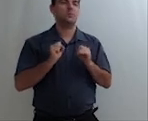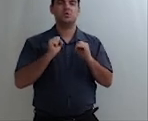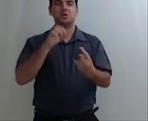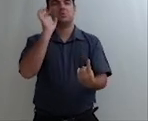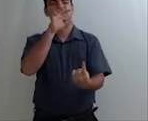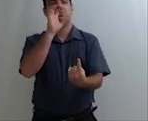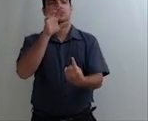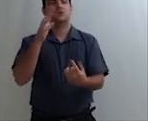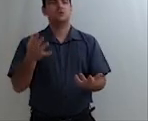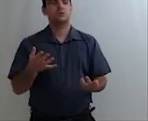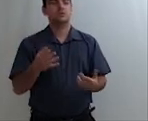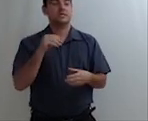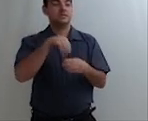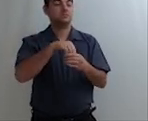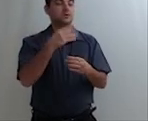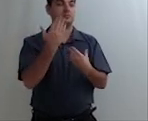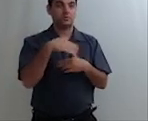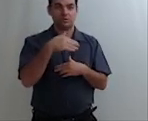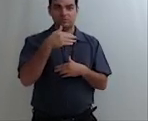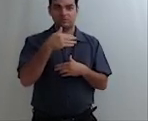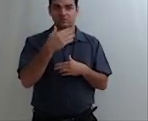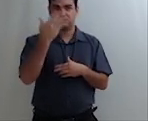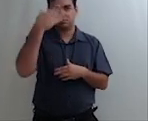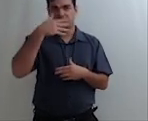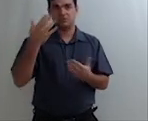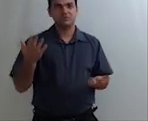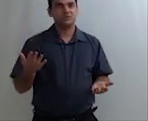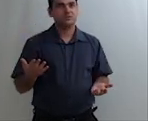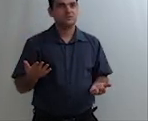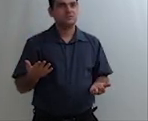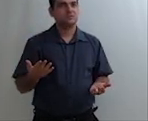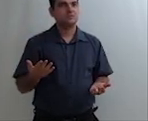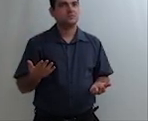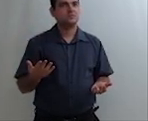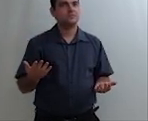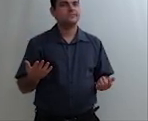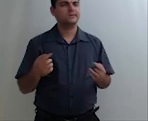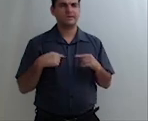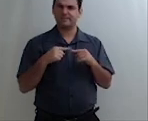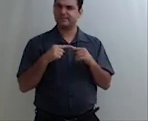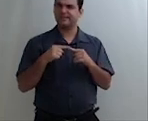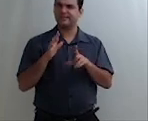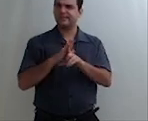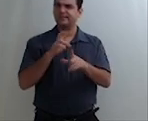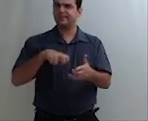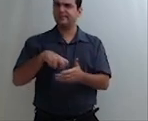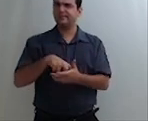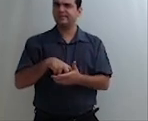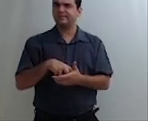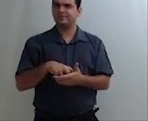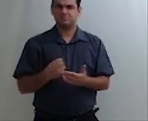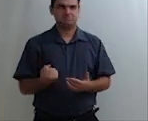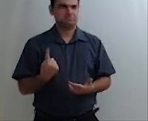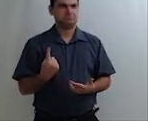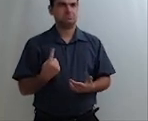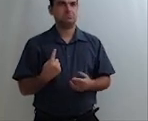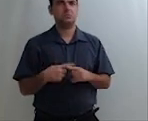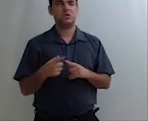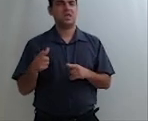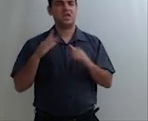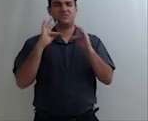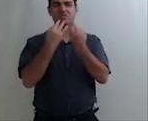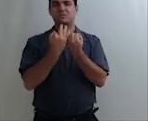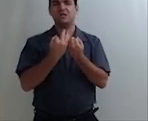na prova aplicação da lei penal porque é família influente ele